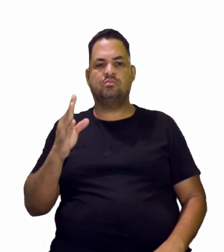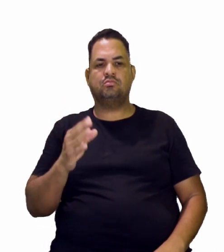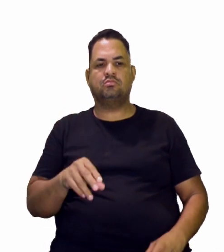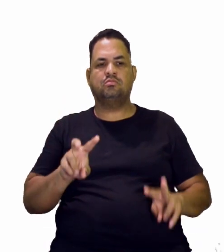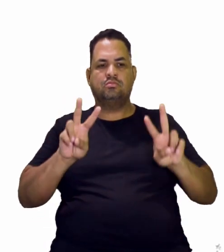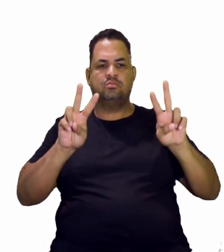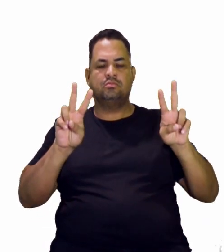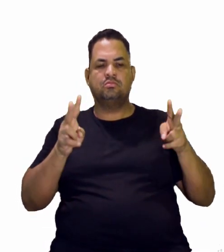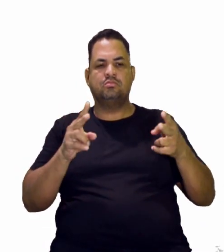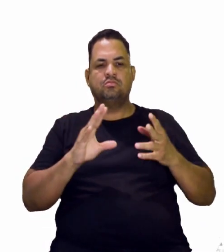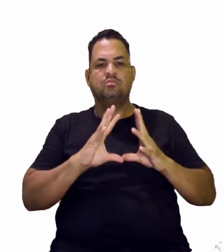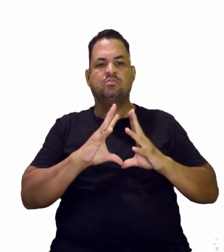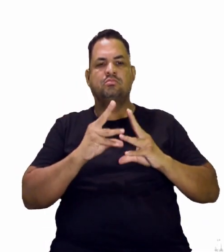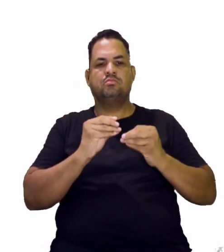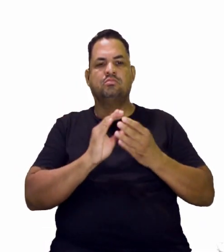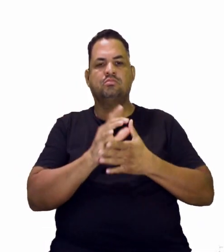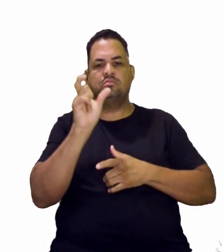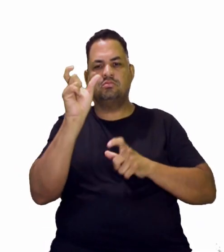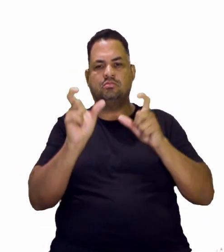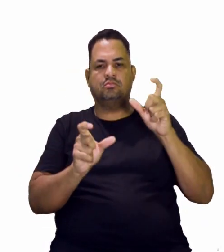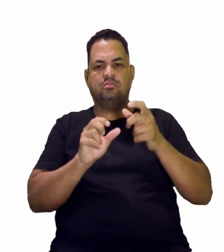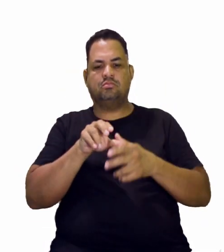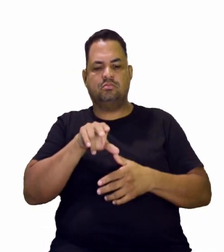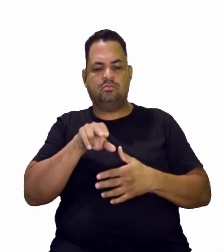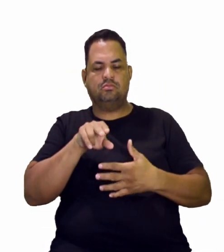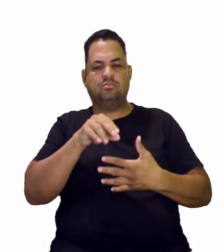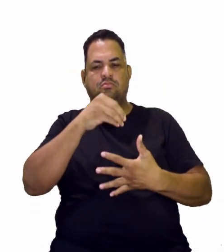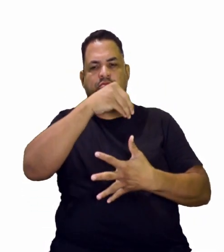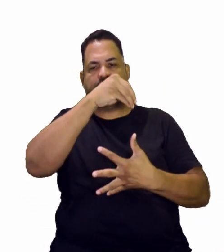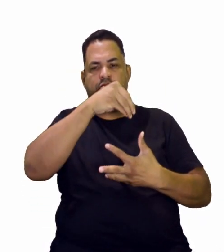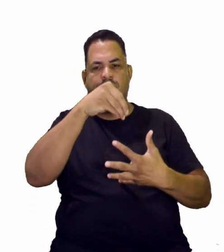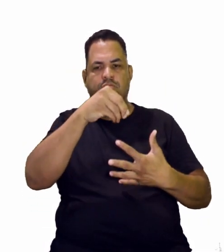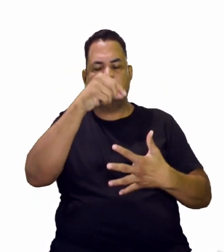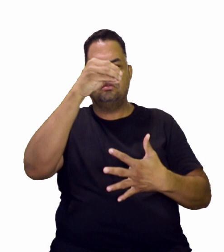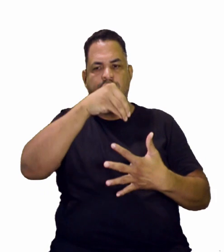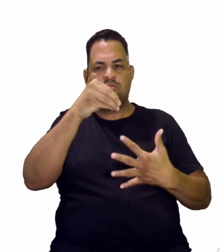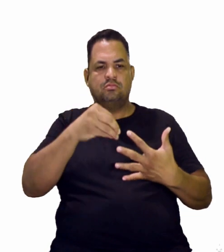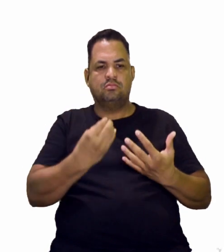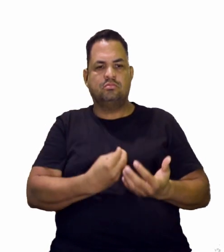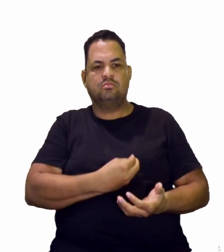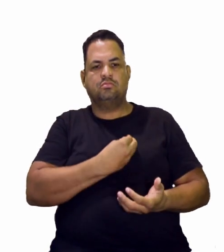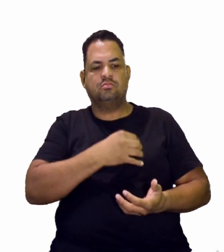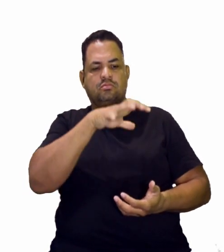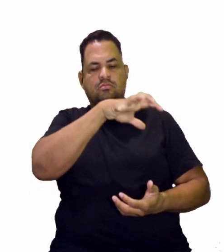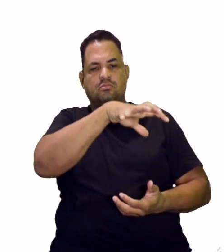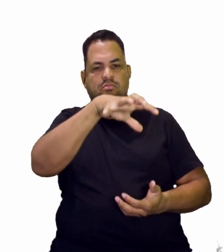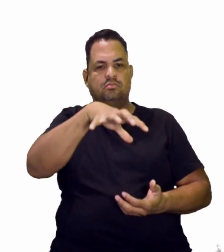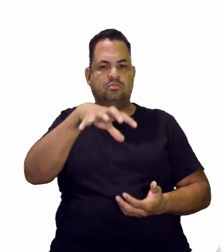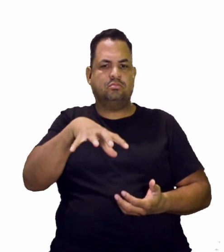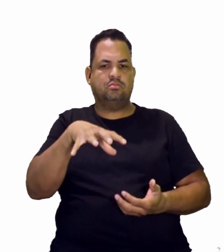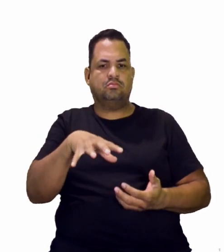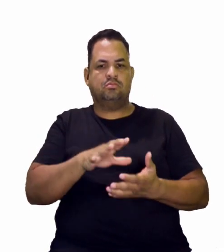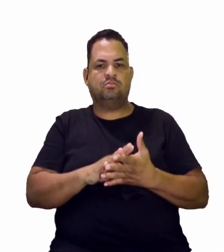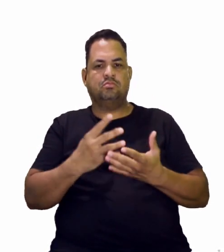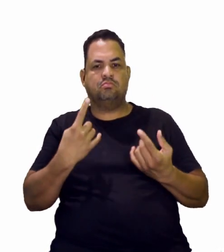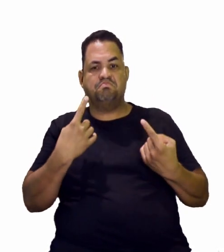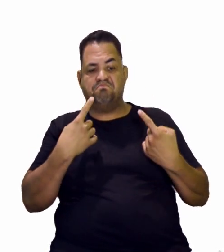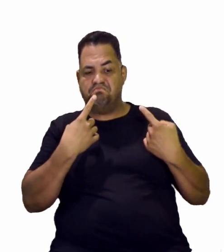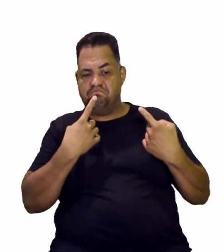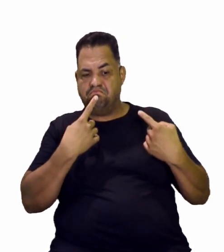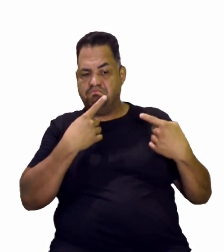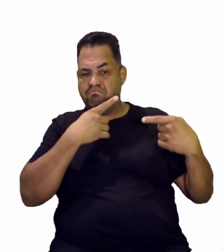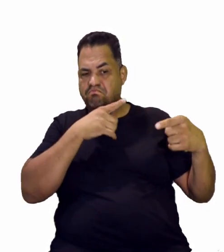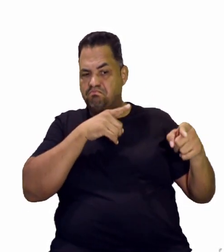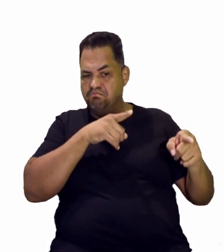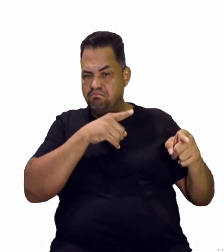Abre aspas. Todos os indivíduos da mesma espécie animal que estavam vivendo na região ficaram